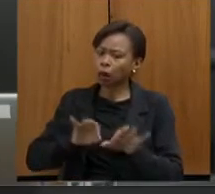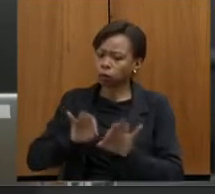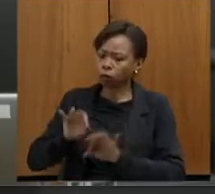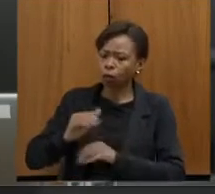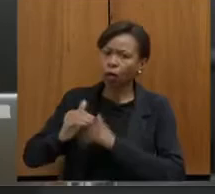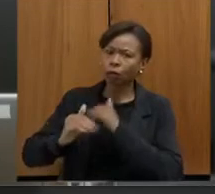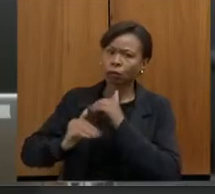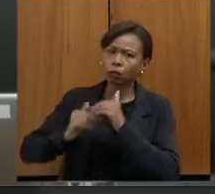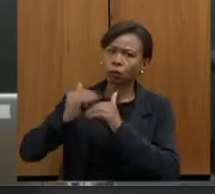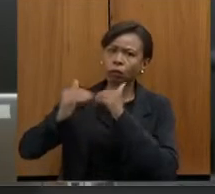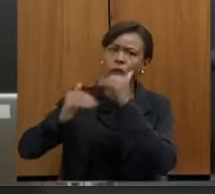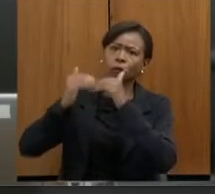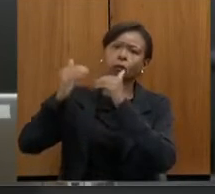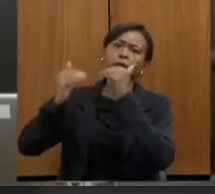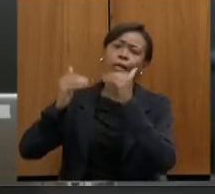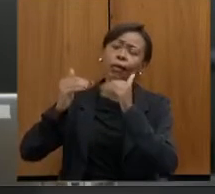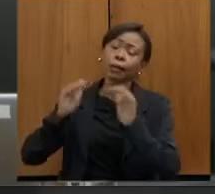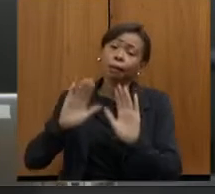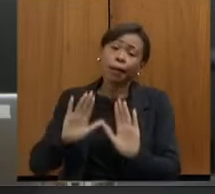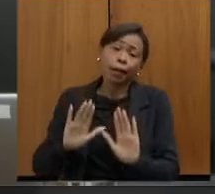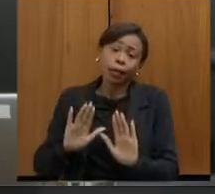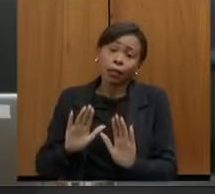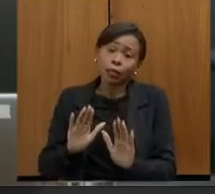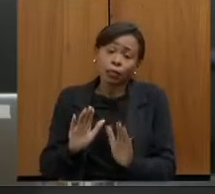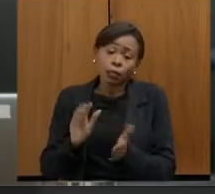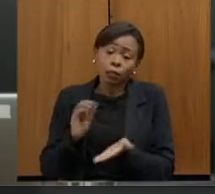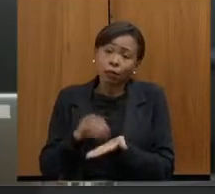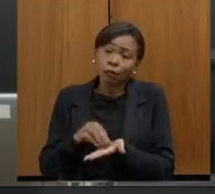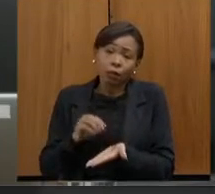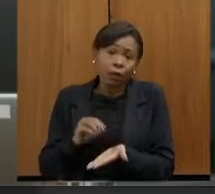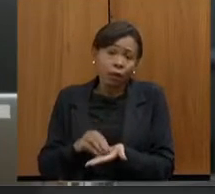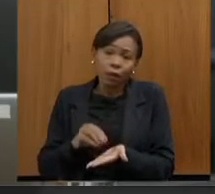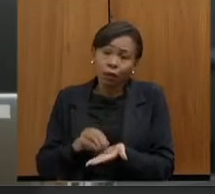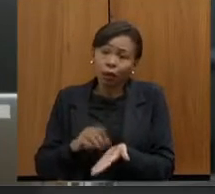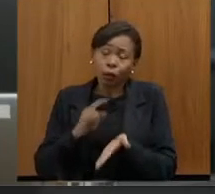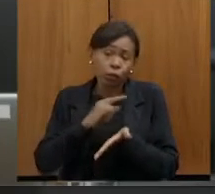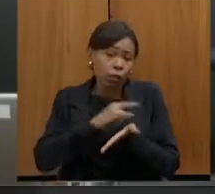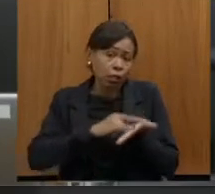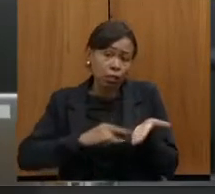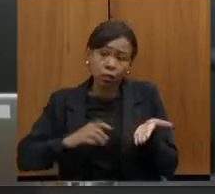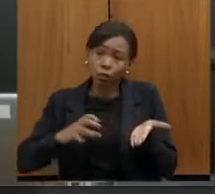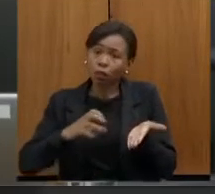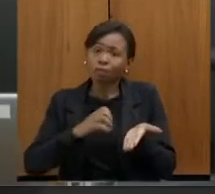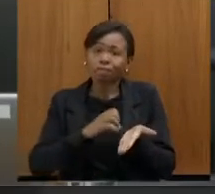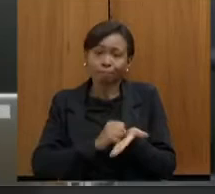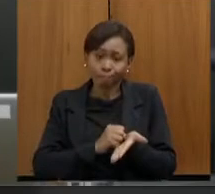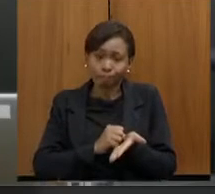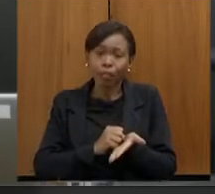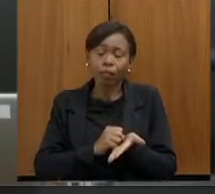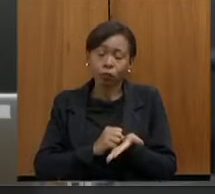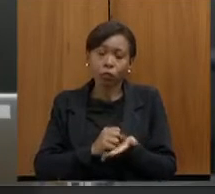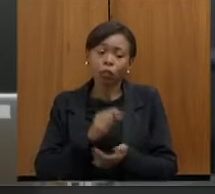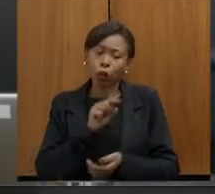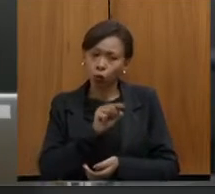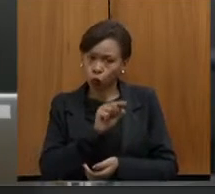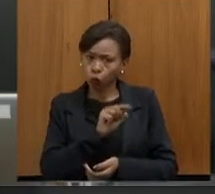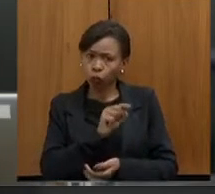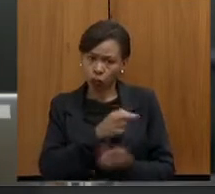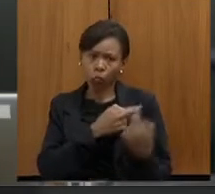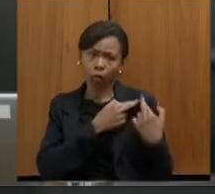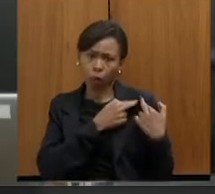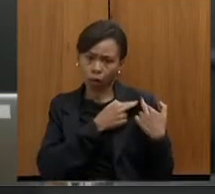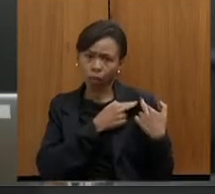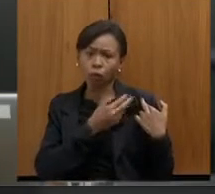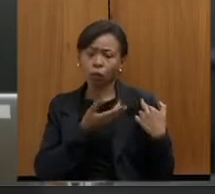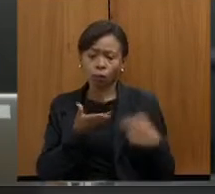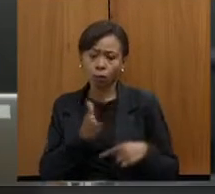aí condições de fazer. E a sua articulação com os municípios,